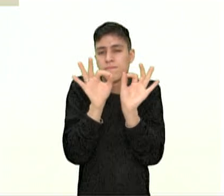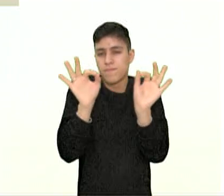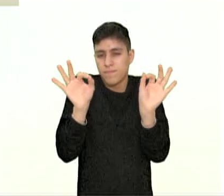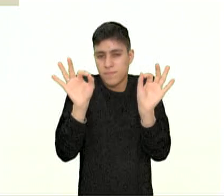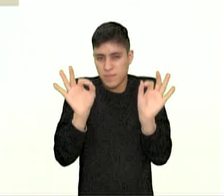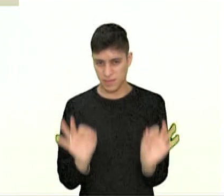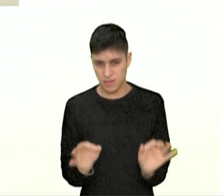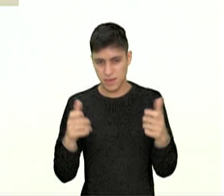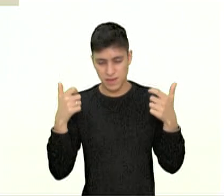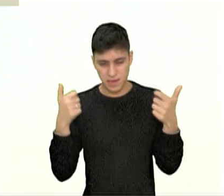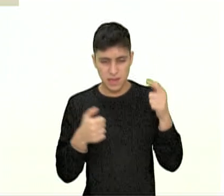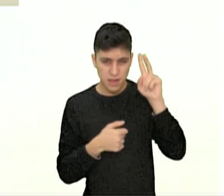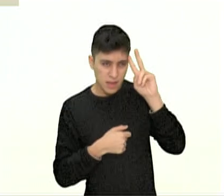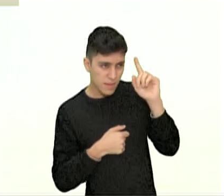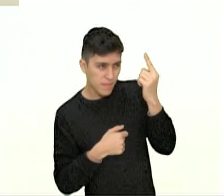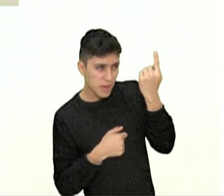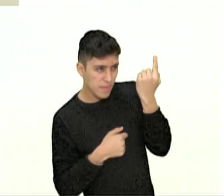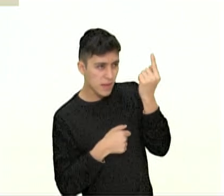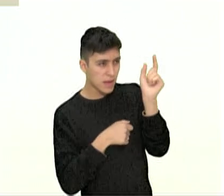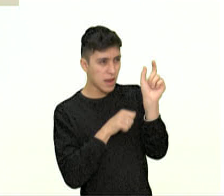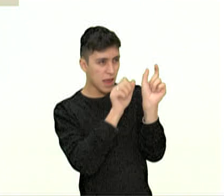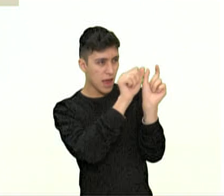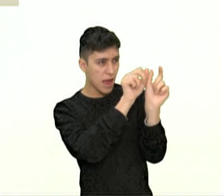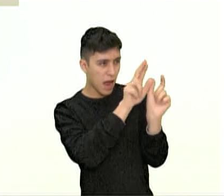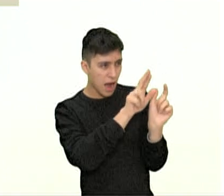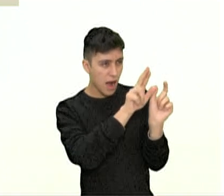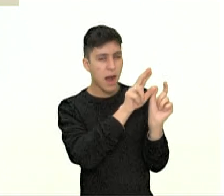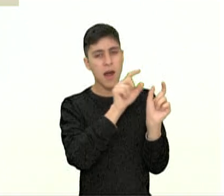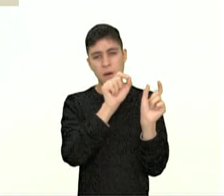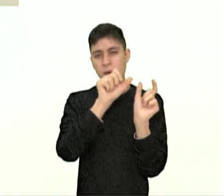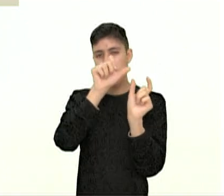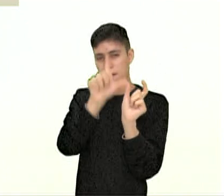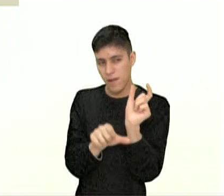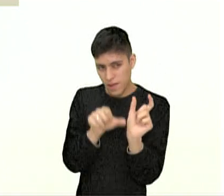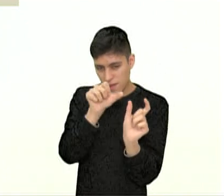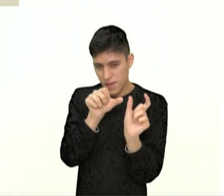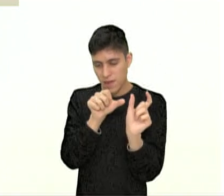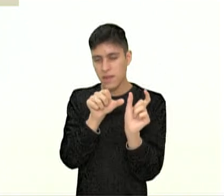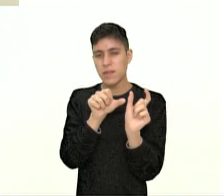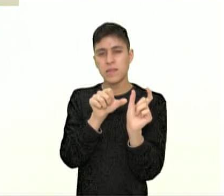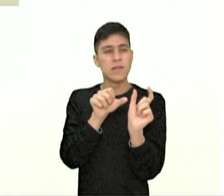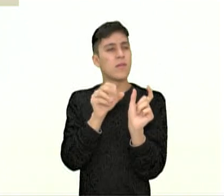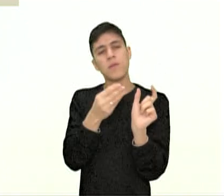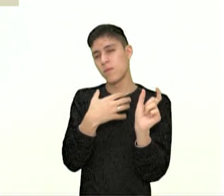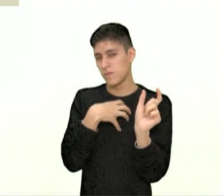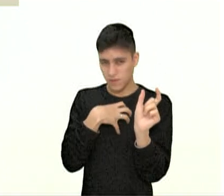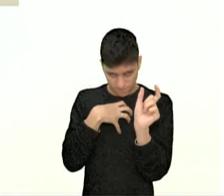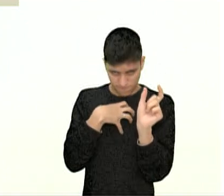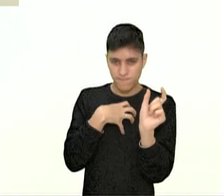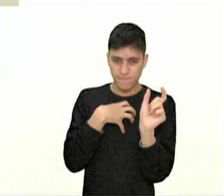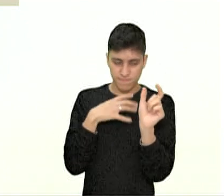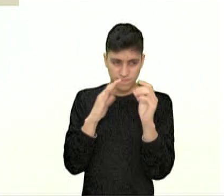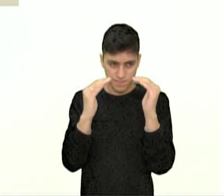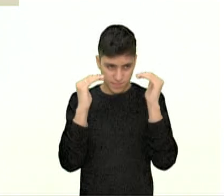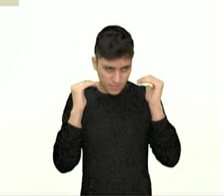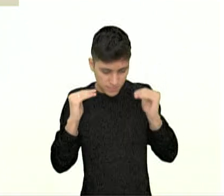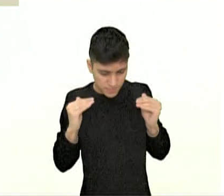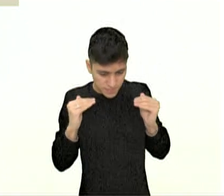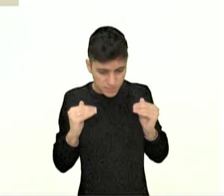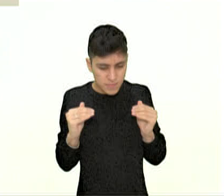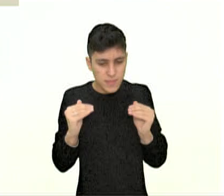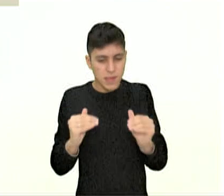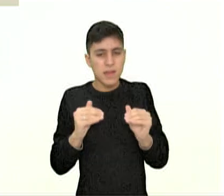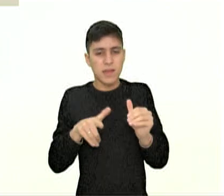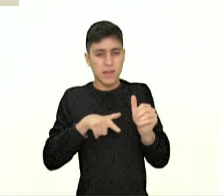primeira conjugação, verbos terminados em ar? Então, no caso aqui, estudiar, estudar. E aqui embaixo nós temos aqui